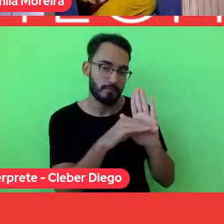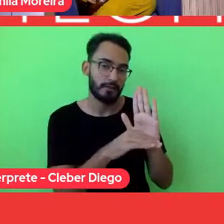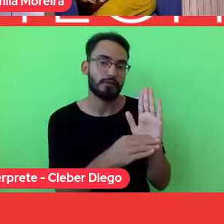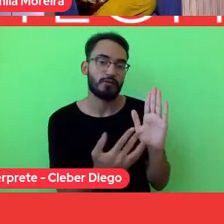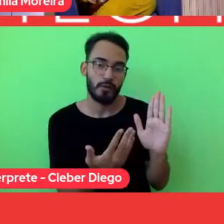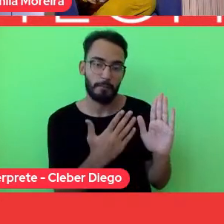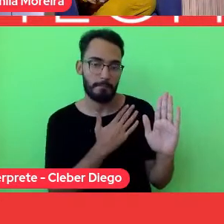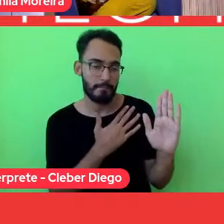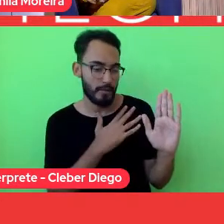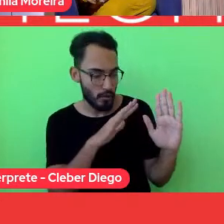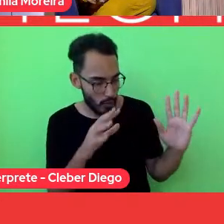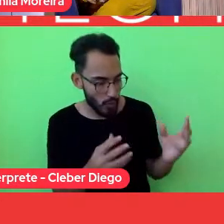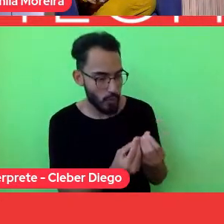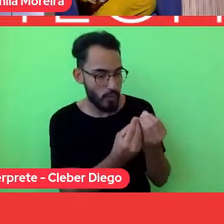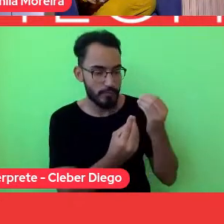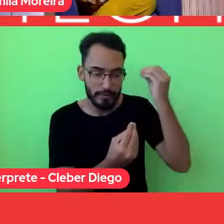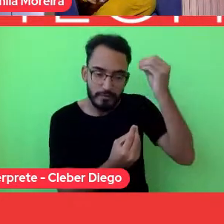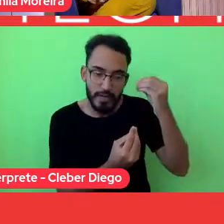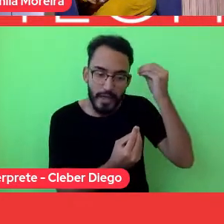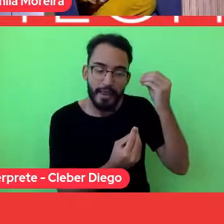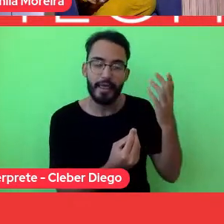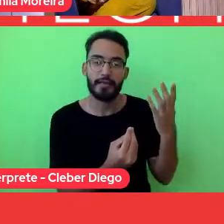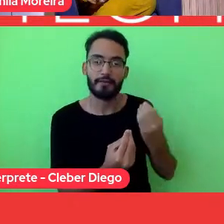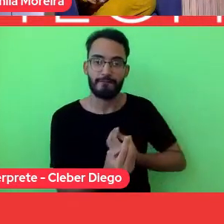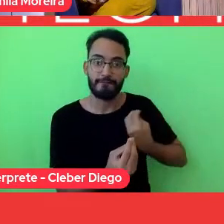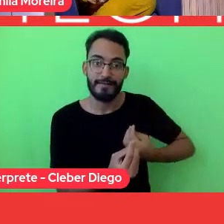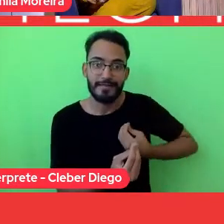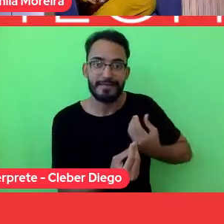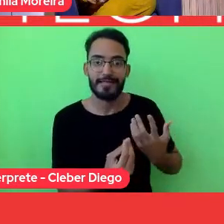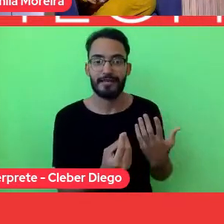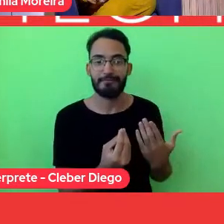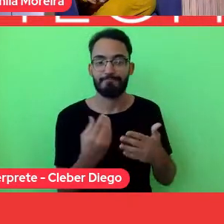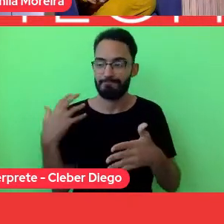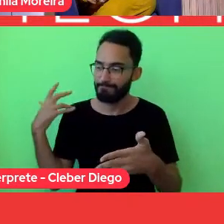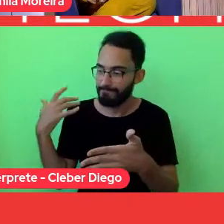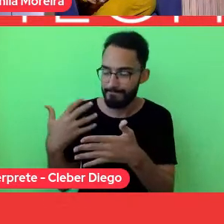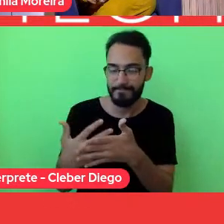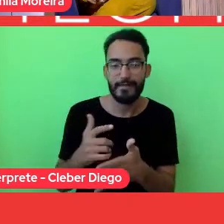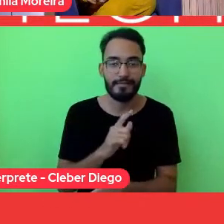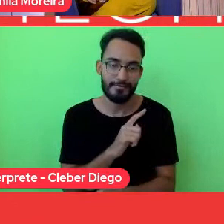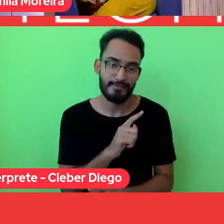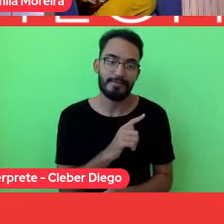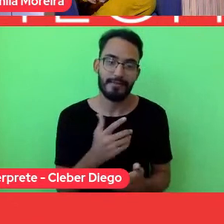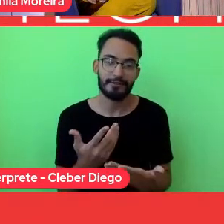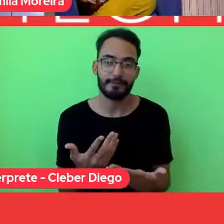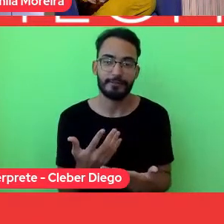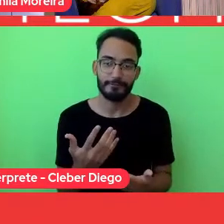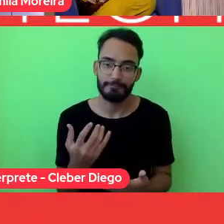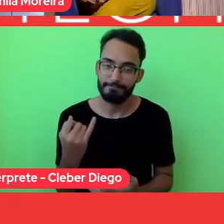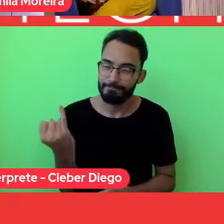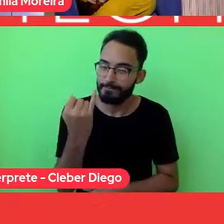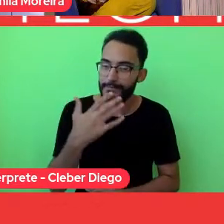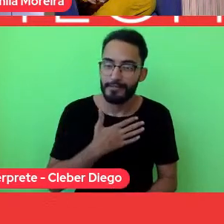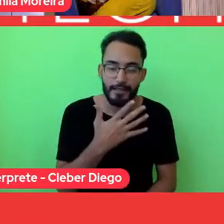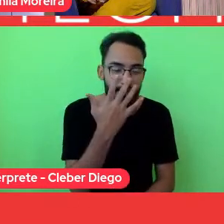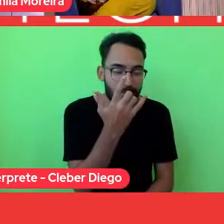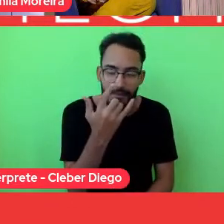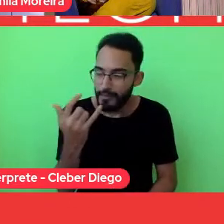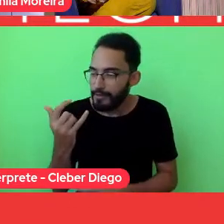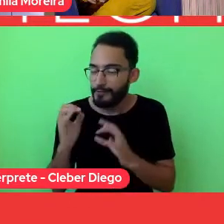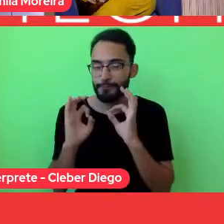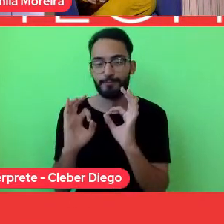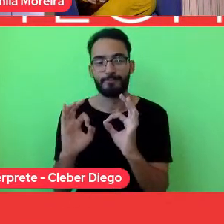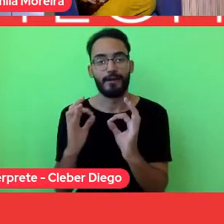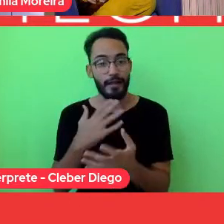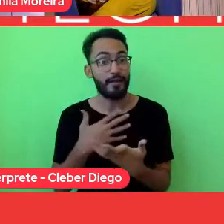meu acúmulo de vida, minha bagagem, e acho que isso é o que mais me fascinou, e é o que eu tento passar para todas